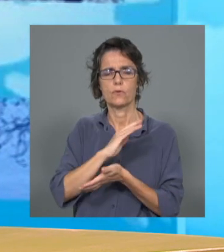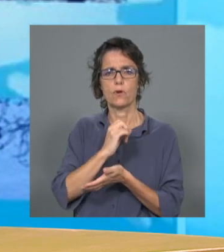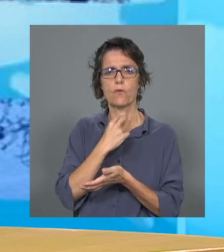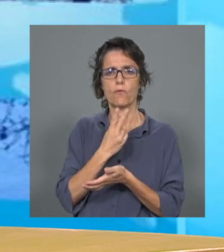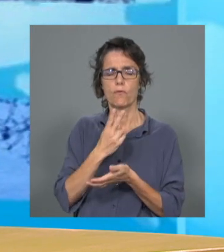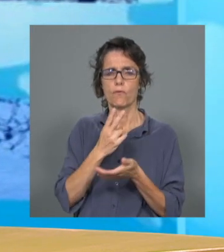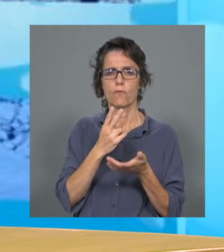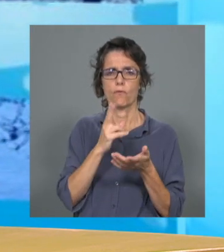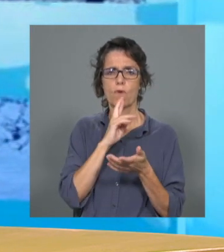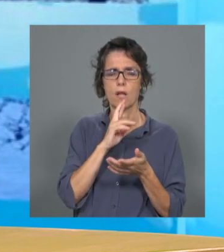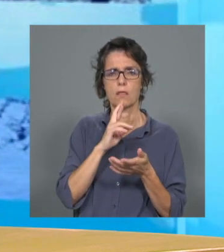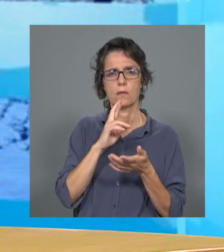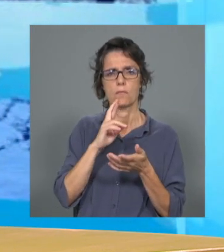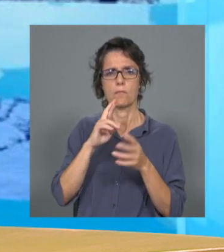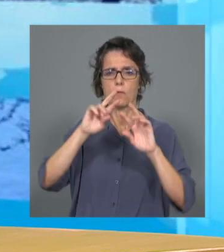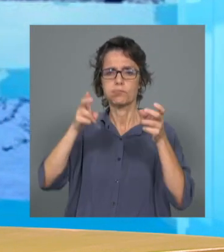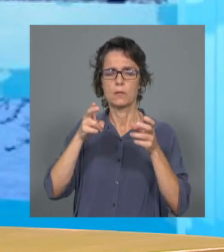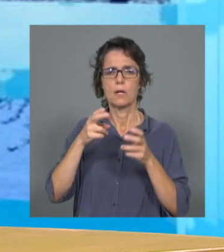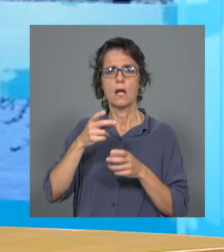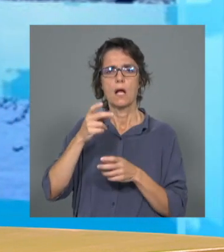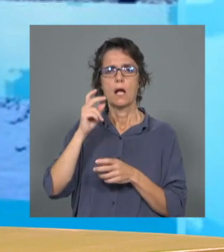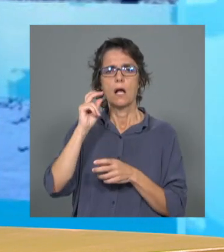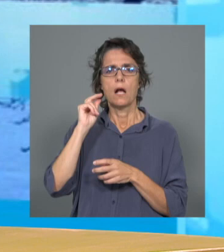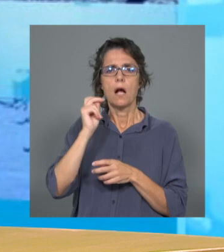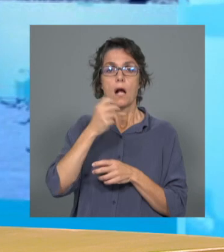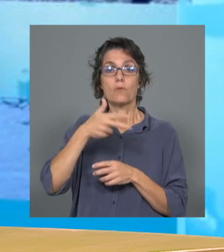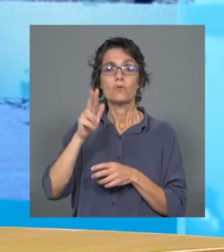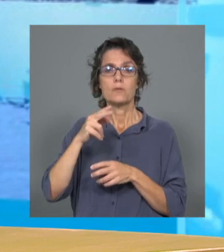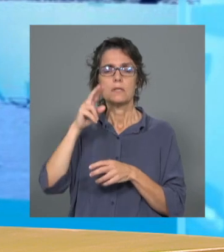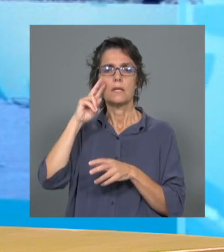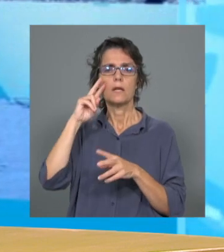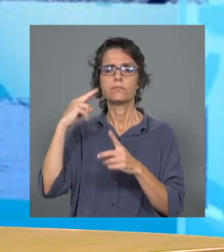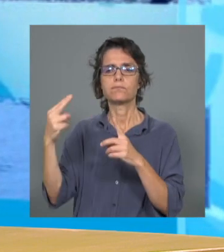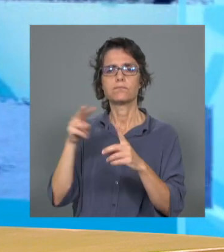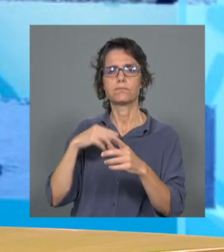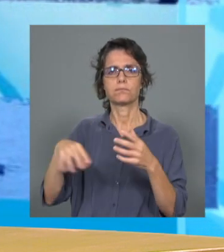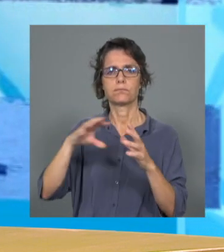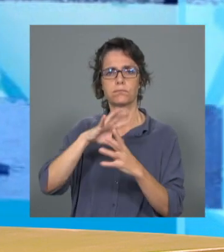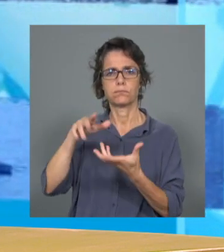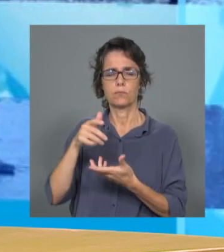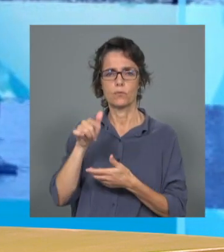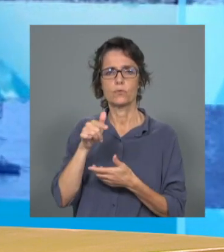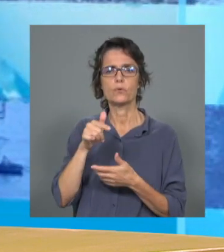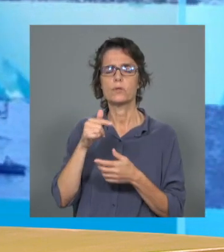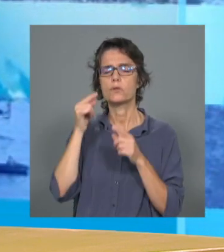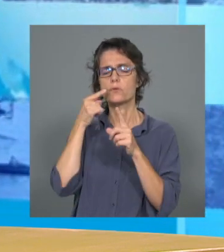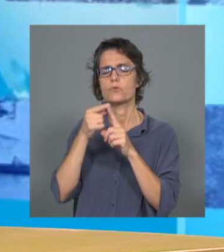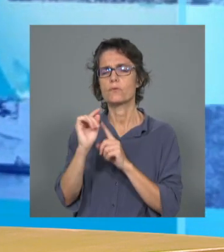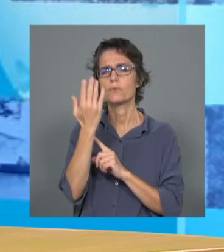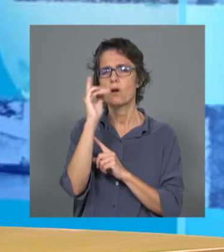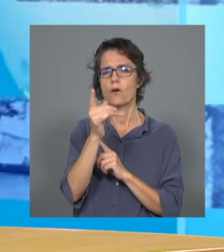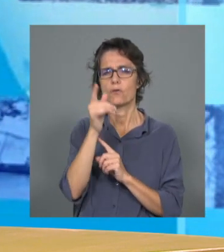anos a olhar o mundo, com uma preocupação sempre de quem fez o jornal, que é a de instruir os leitores, dar-lhes